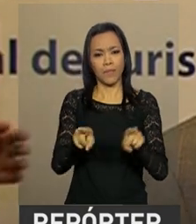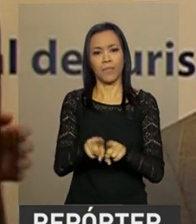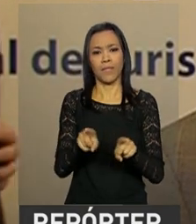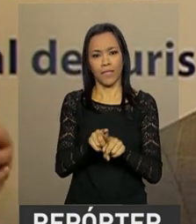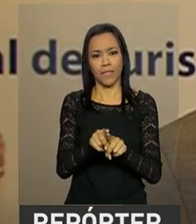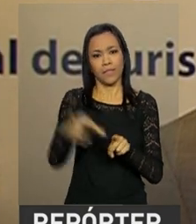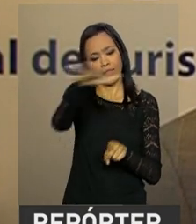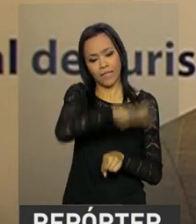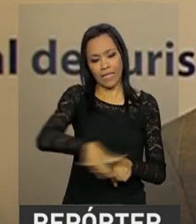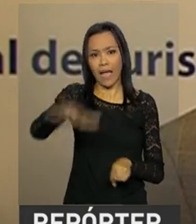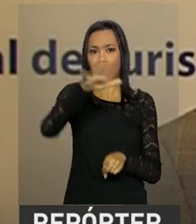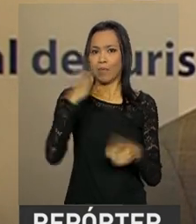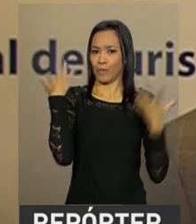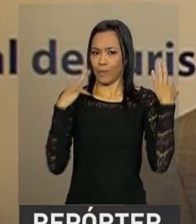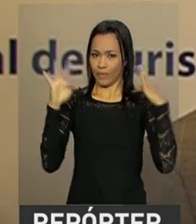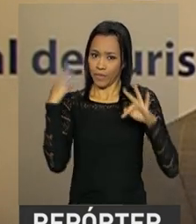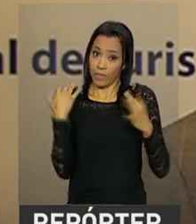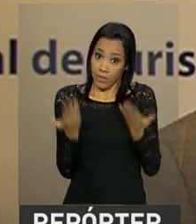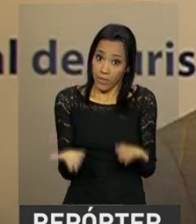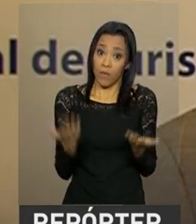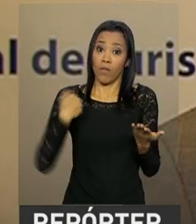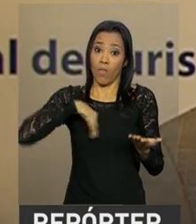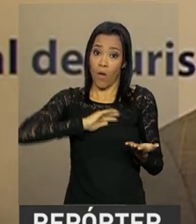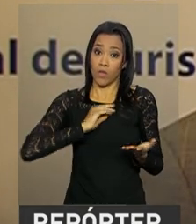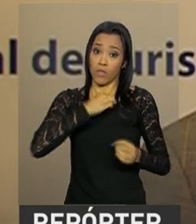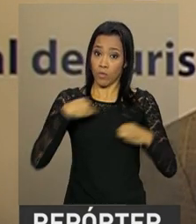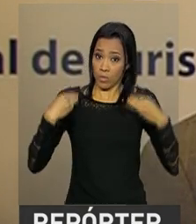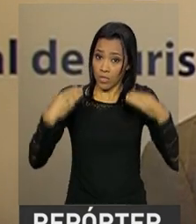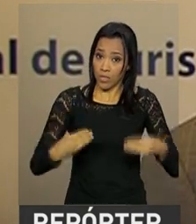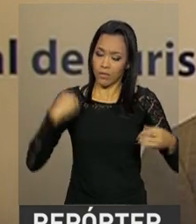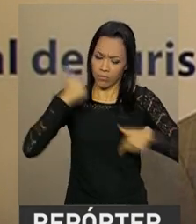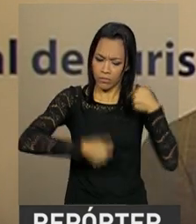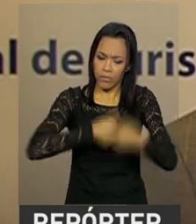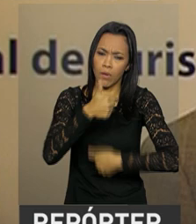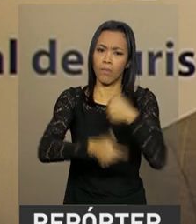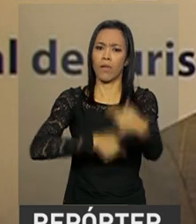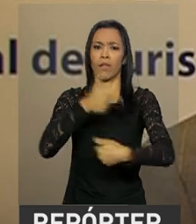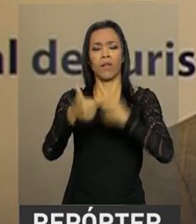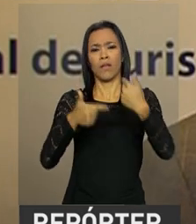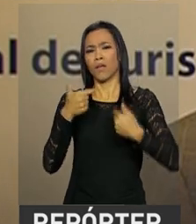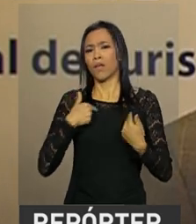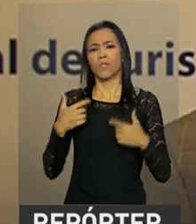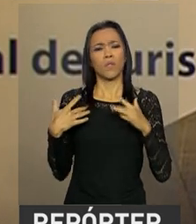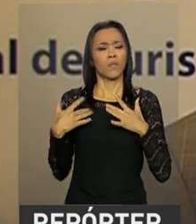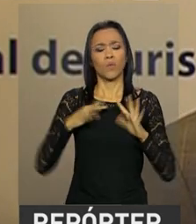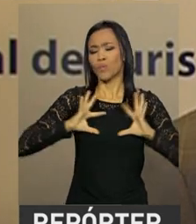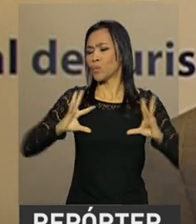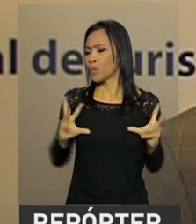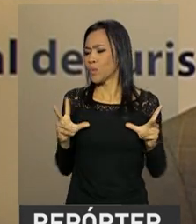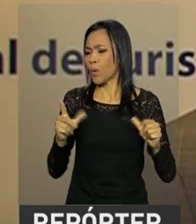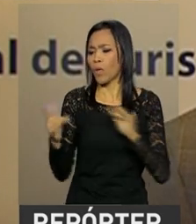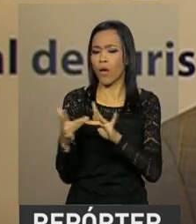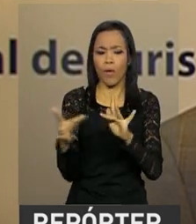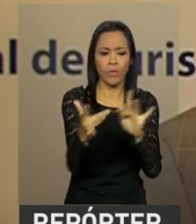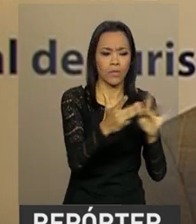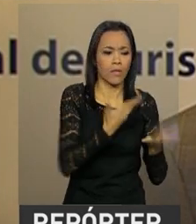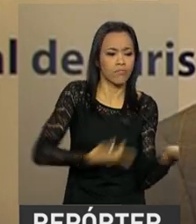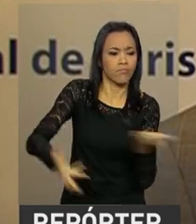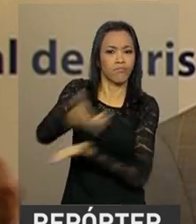mercado, entendeu? Então nós estamos trabalhando muito conjuntamente com todos os setores envolvidos